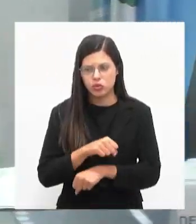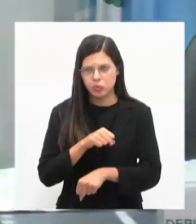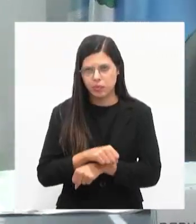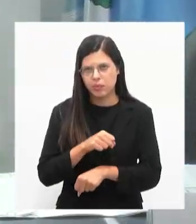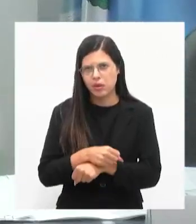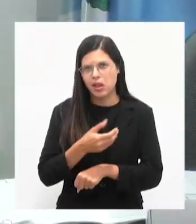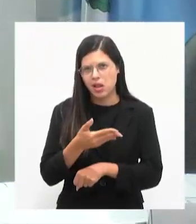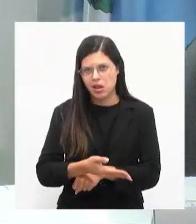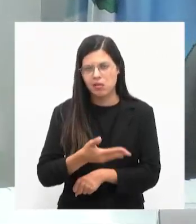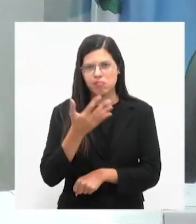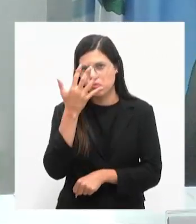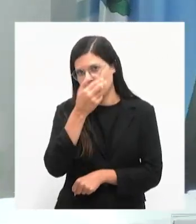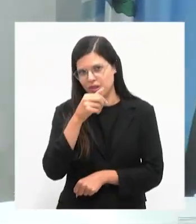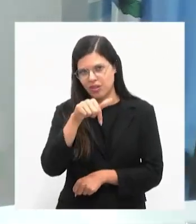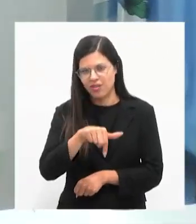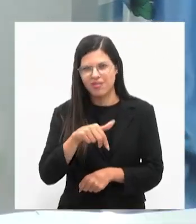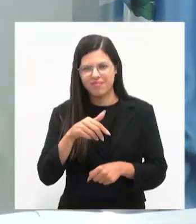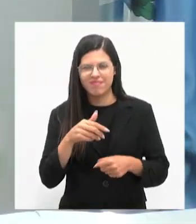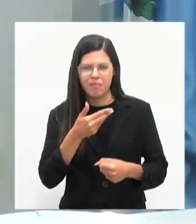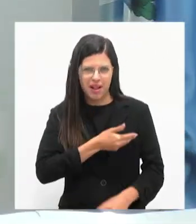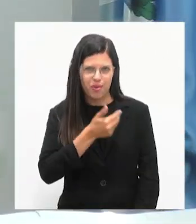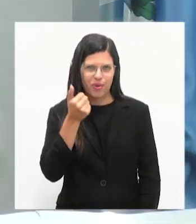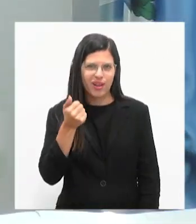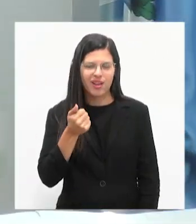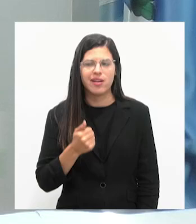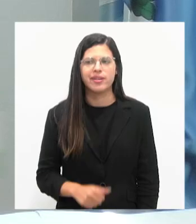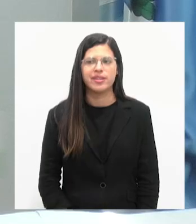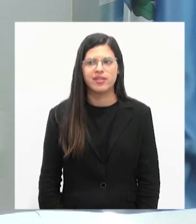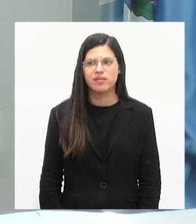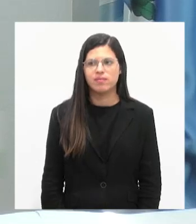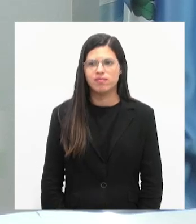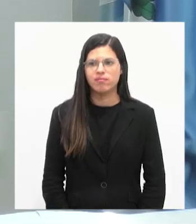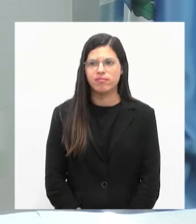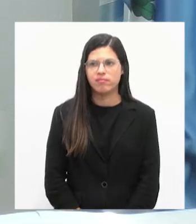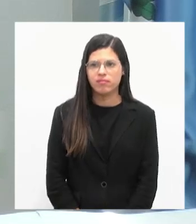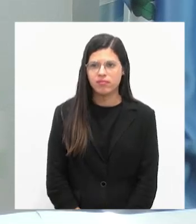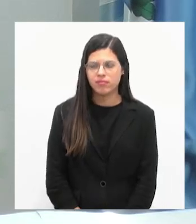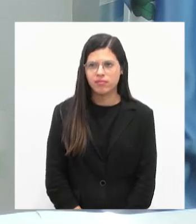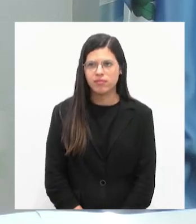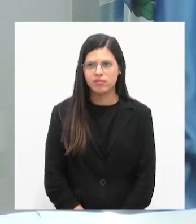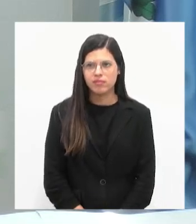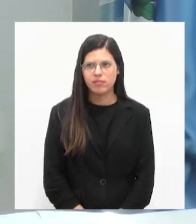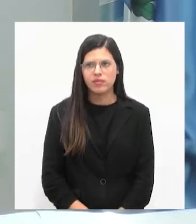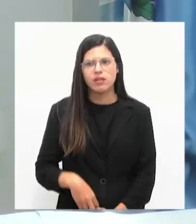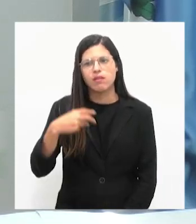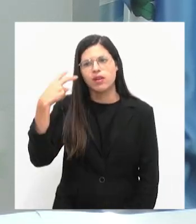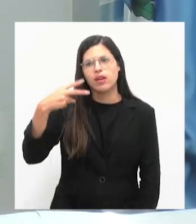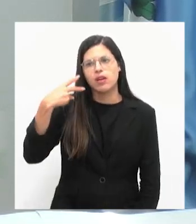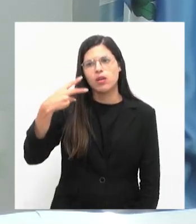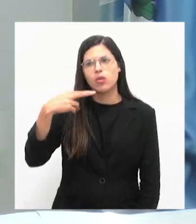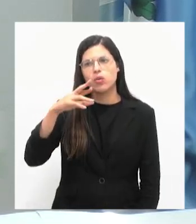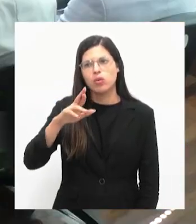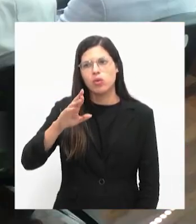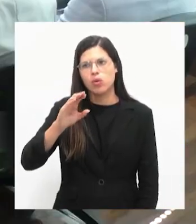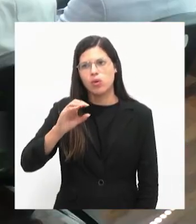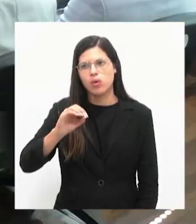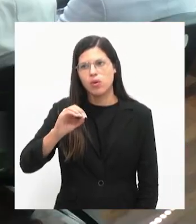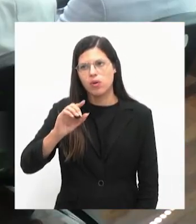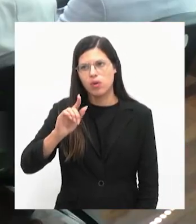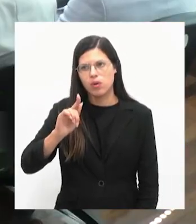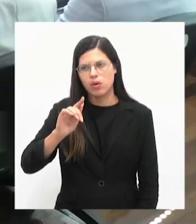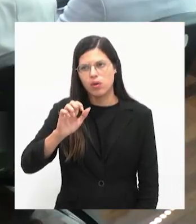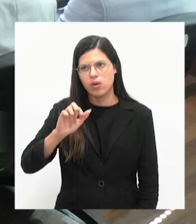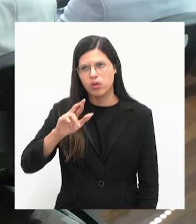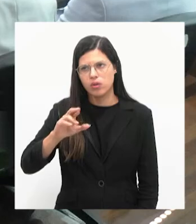se recuperar e ver se o consultório... Vereador Rogério, você consegue tomar a frente em relação